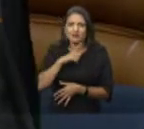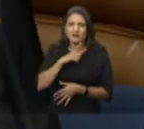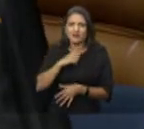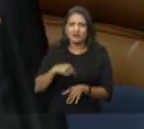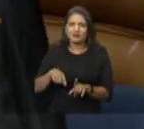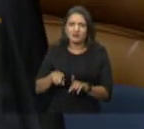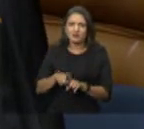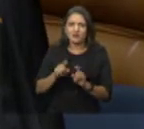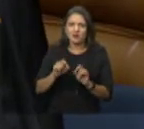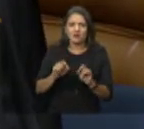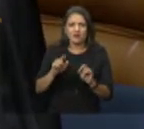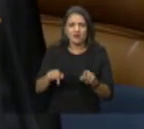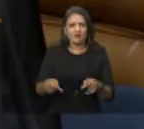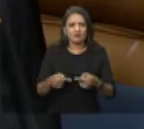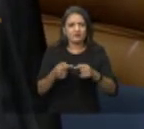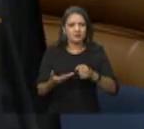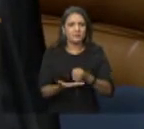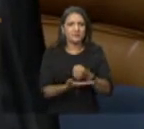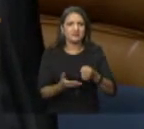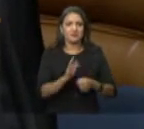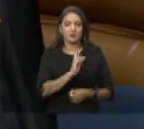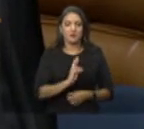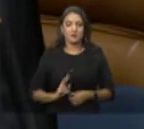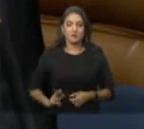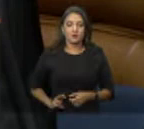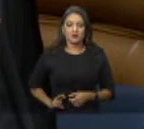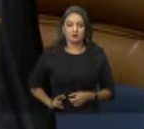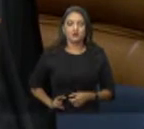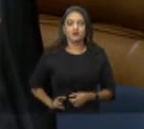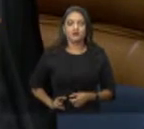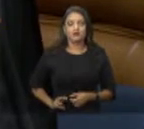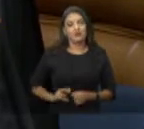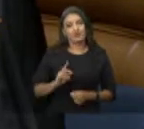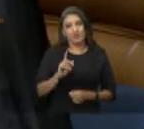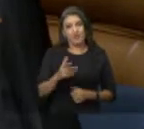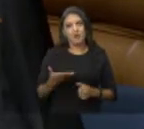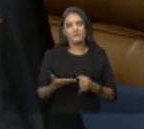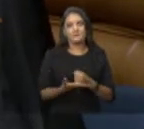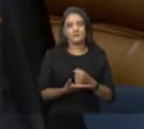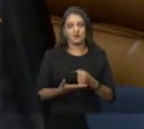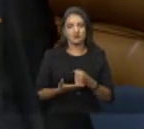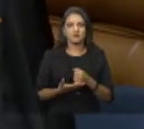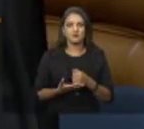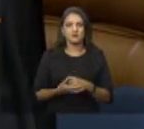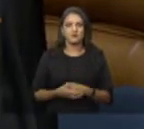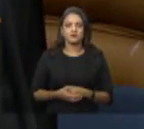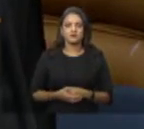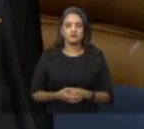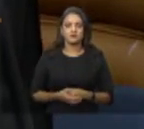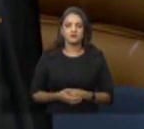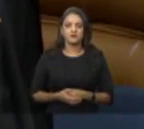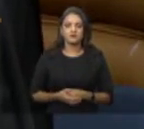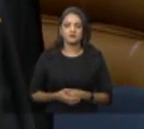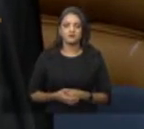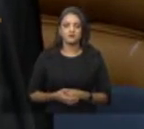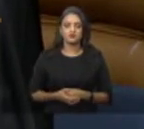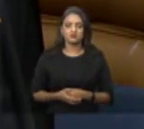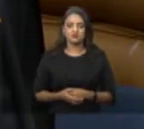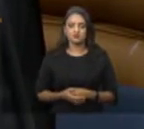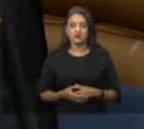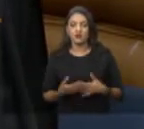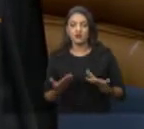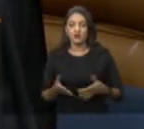no princípio Republicano que é o princípio basilar e que aqui na nossa